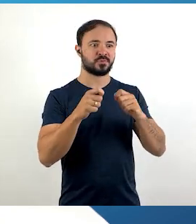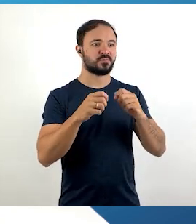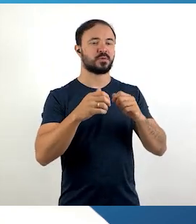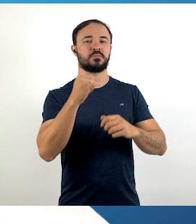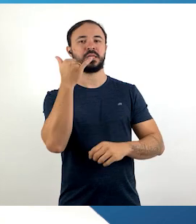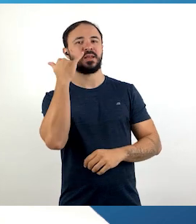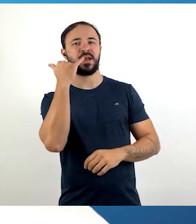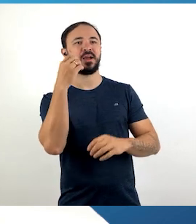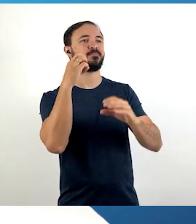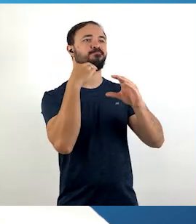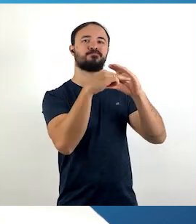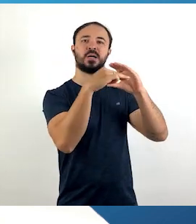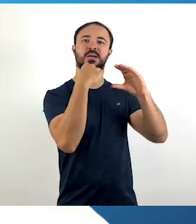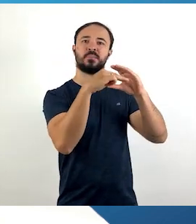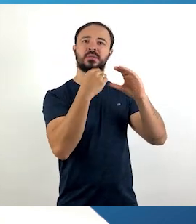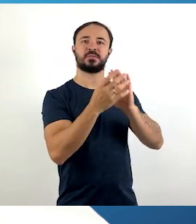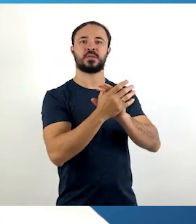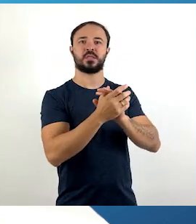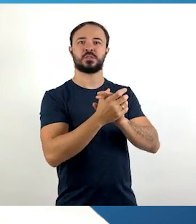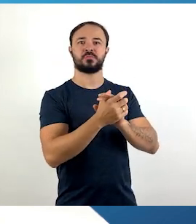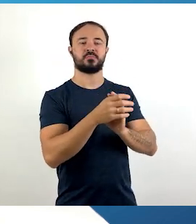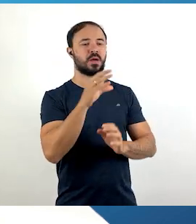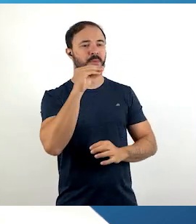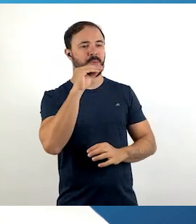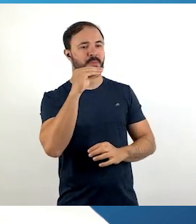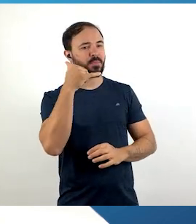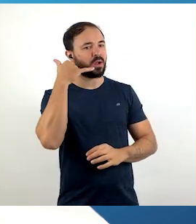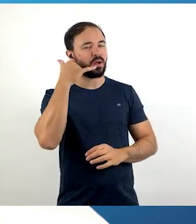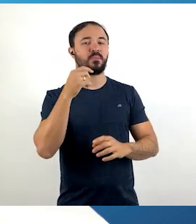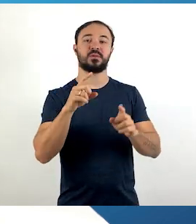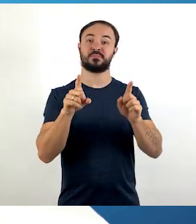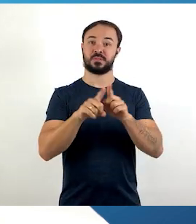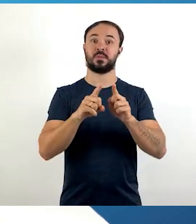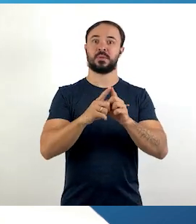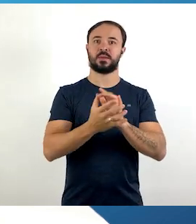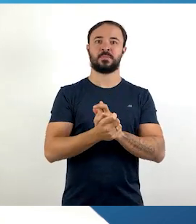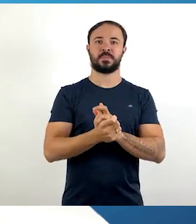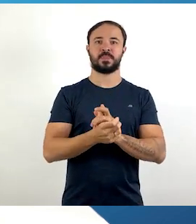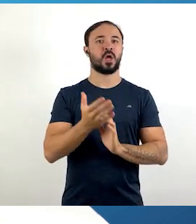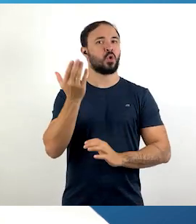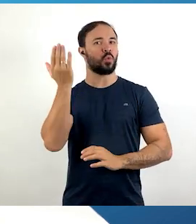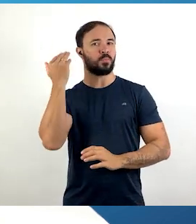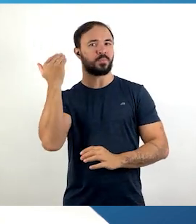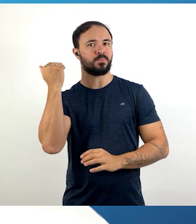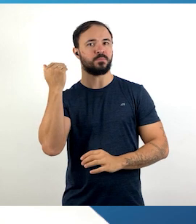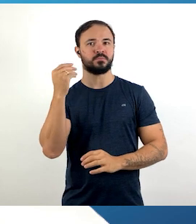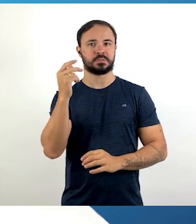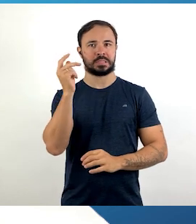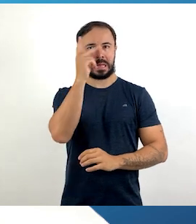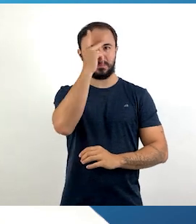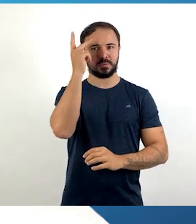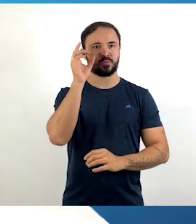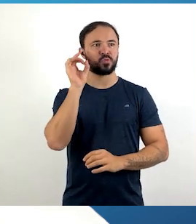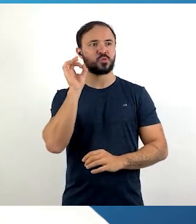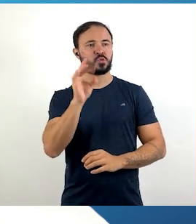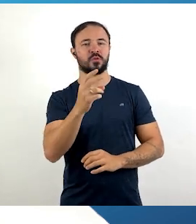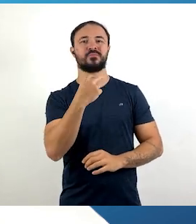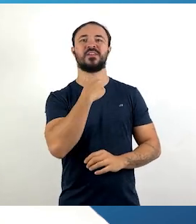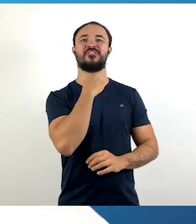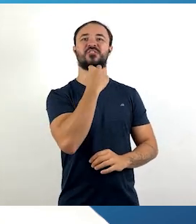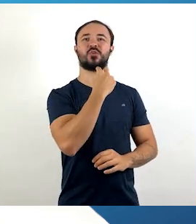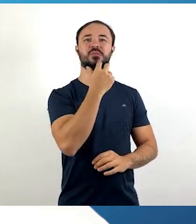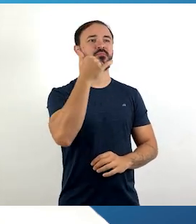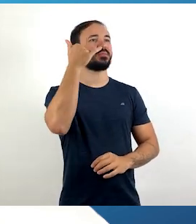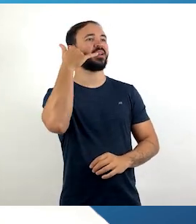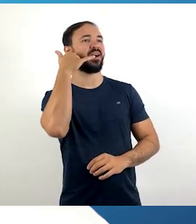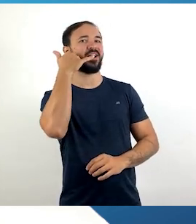de fazer ligações. Antigamente, os celulares eles apenas faziam telefonemas, a pessoa enviava a sua voz e